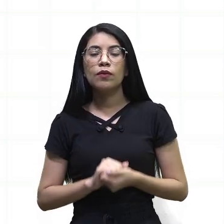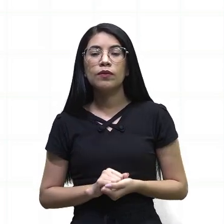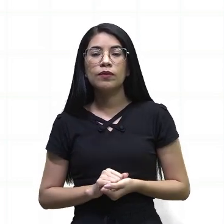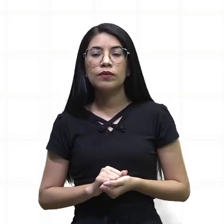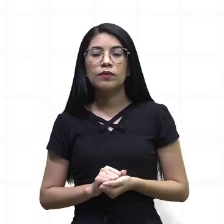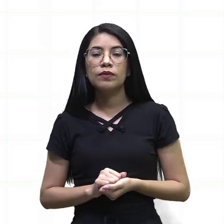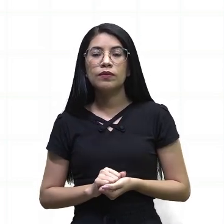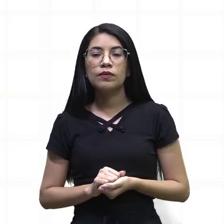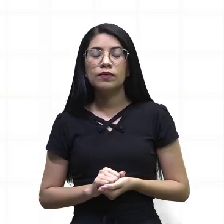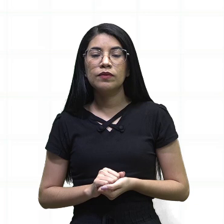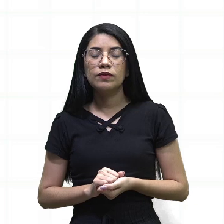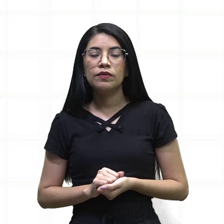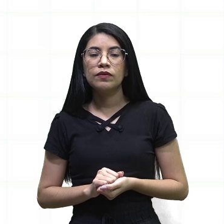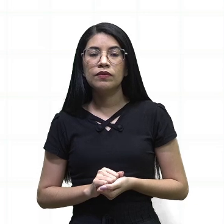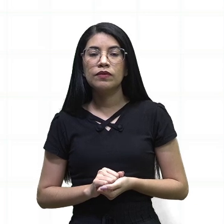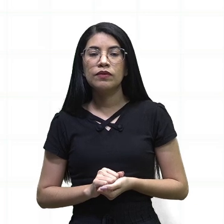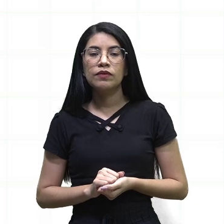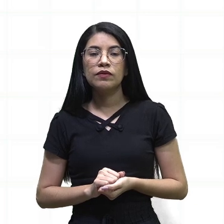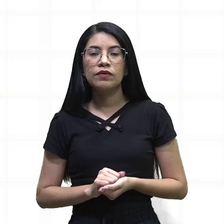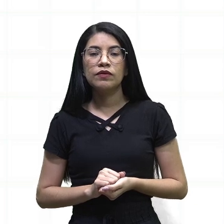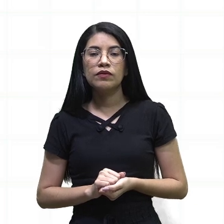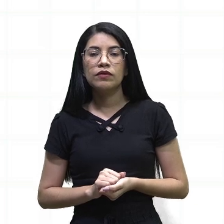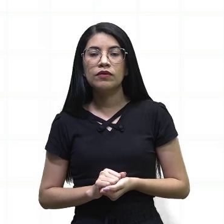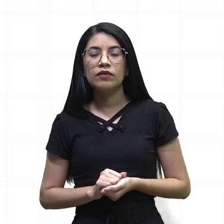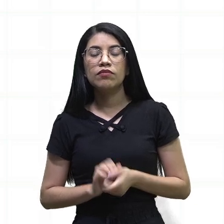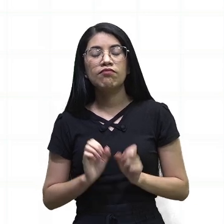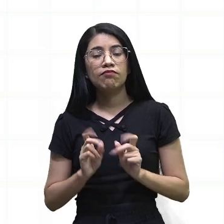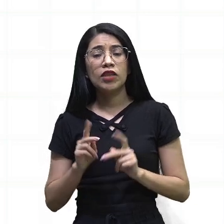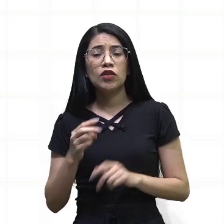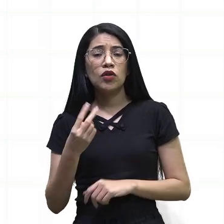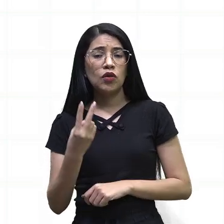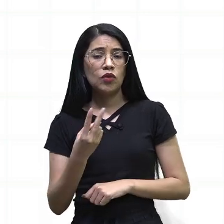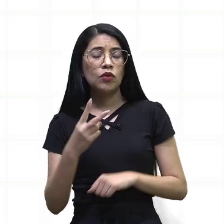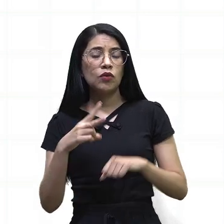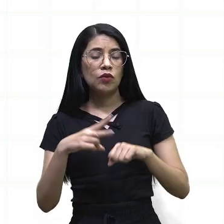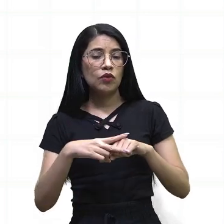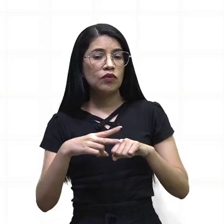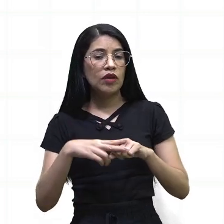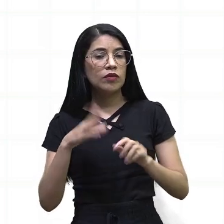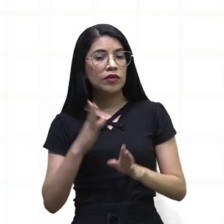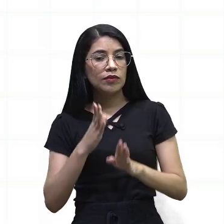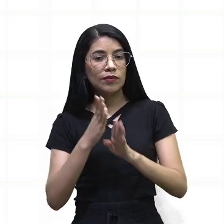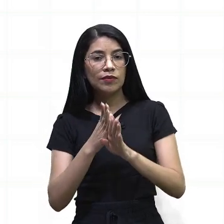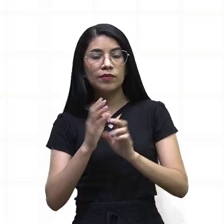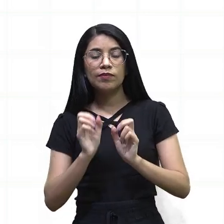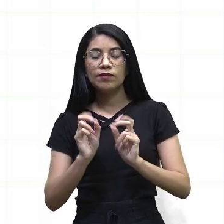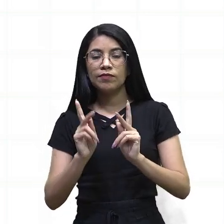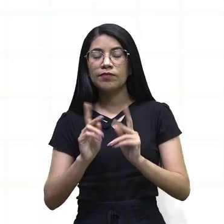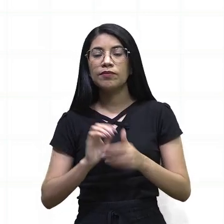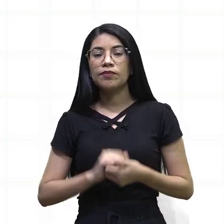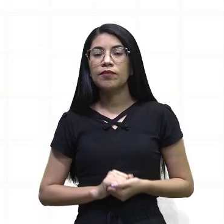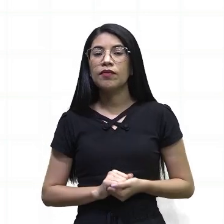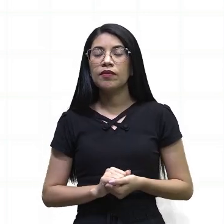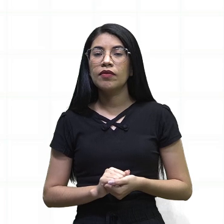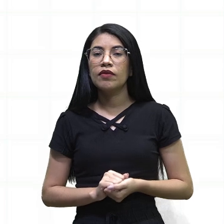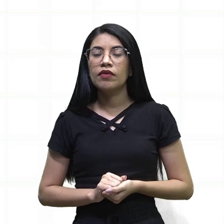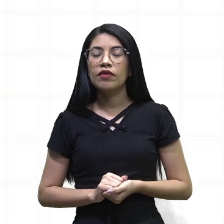com binóculos e equipamentos de fotografia na cabeça. Muito bem, nós temos aqui dois verbos, certo? E aí, olha só,